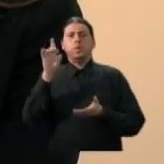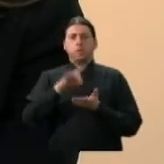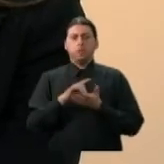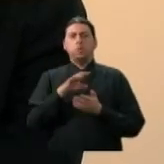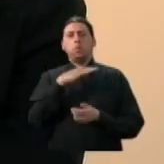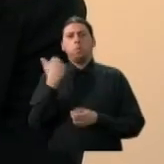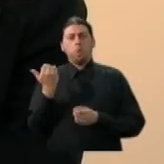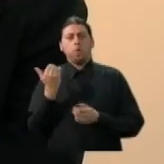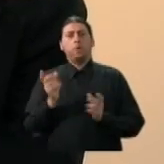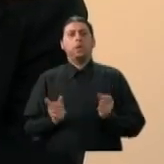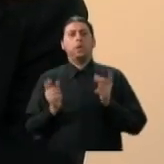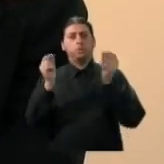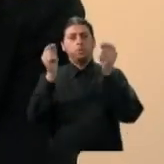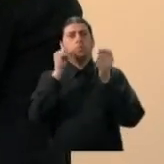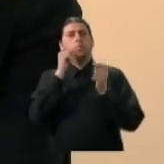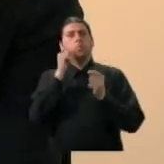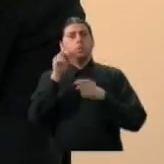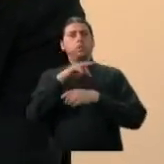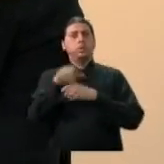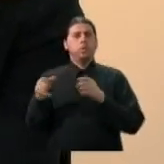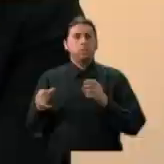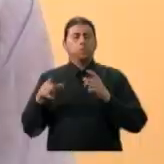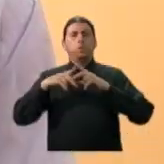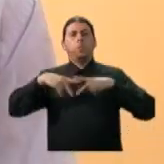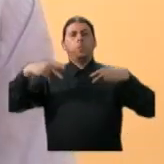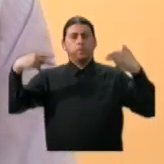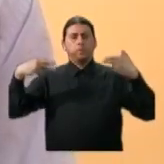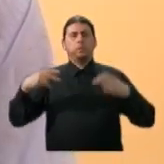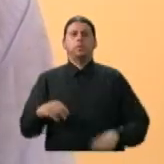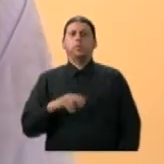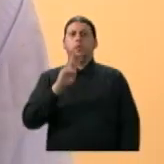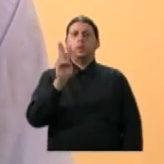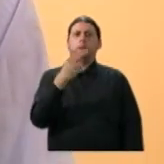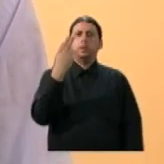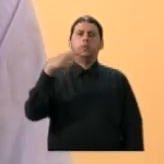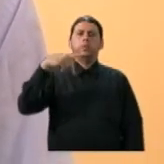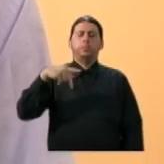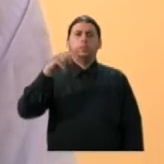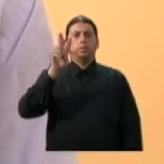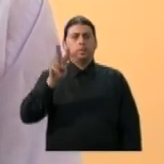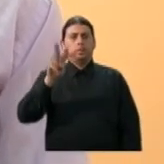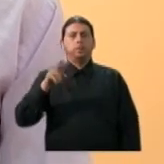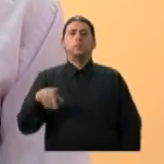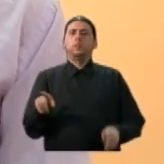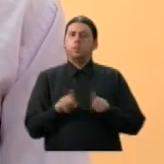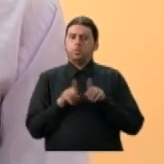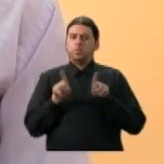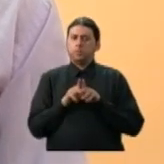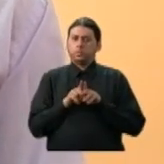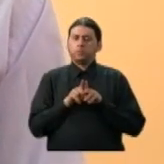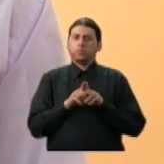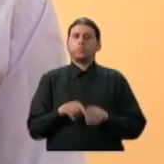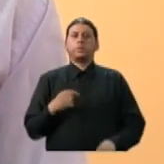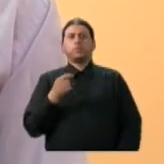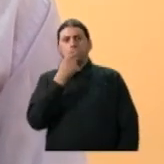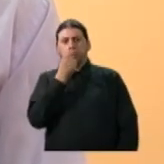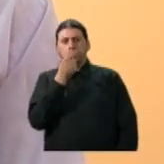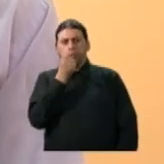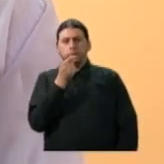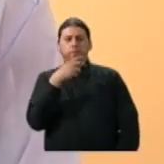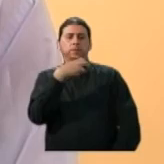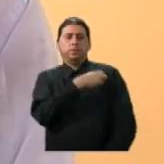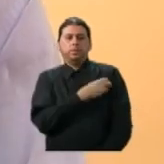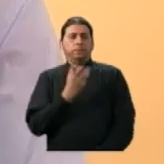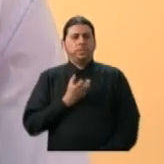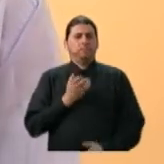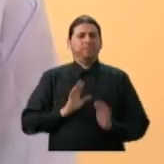óbito por câncer em mulheres. Mas não é só também o HPV, né? A própria vacina contra a influenza tem já encontrado resistência, né? Tem muita gente que diz,